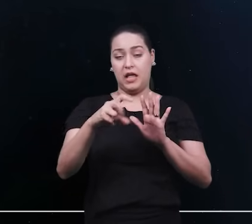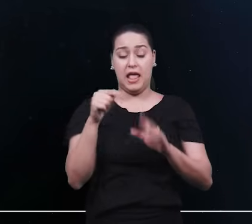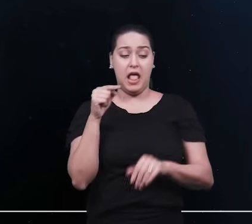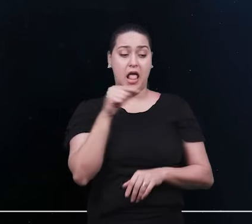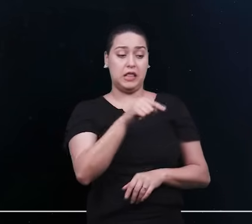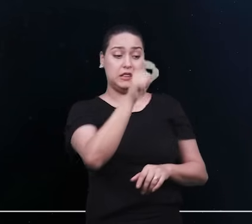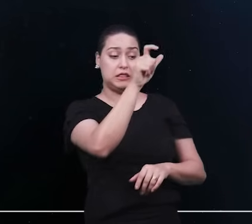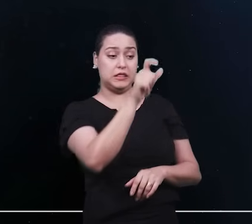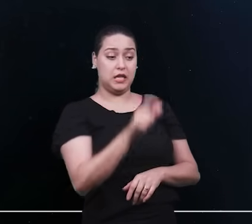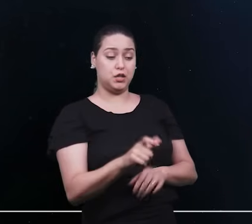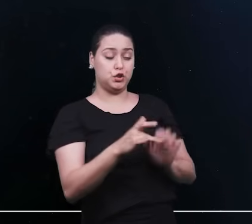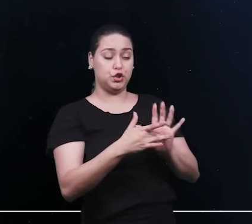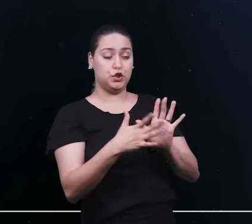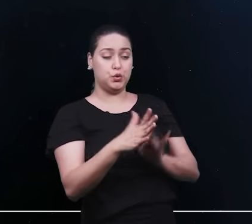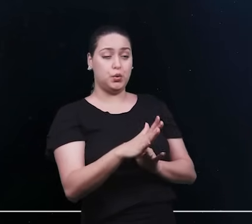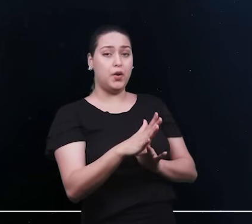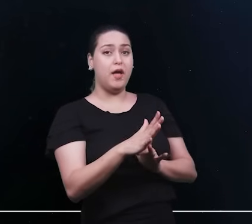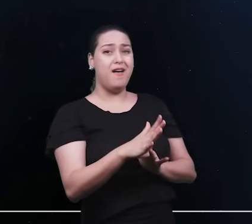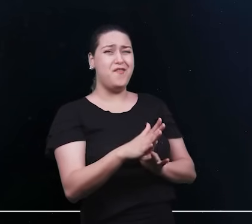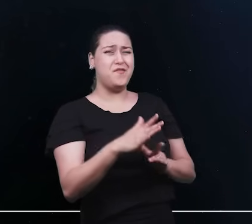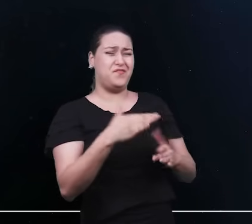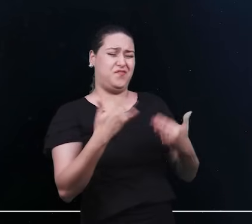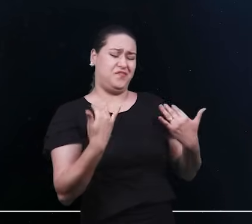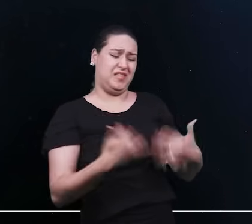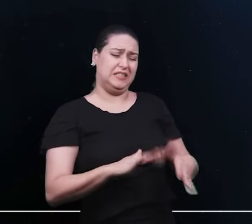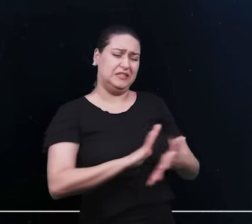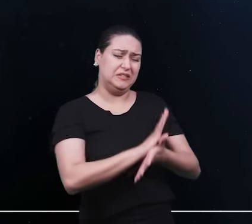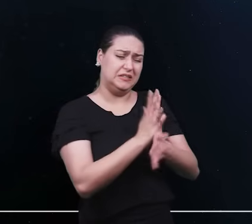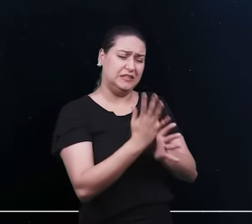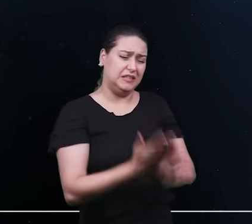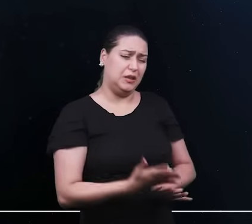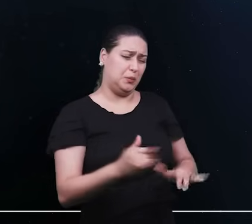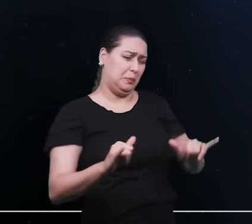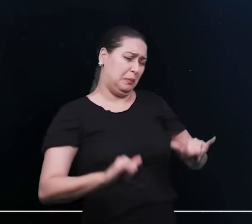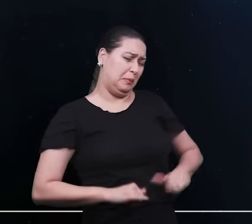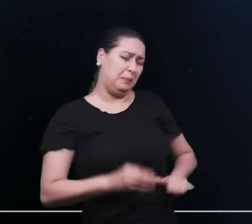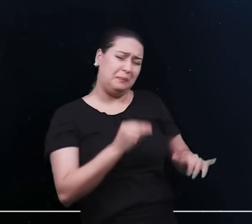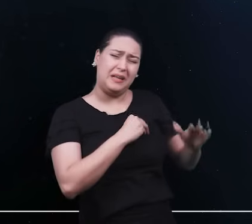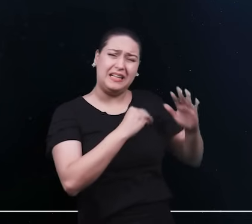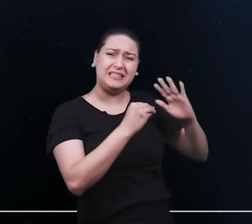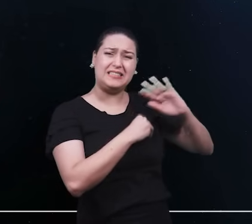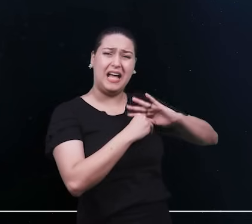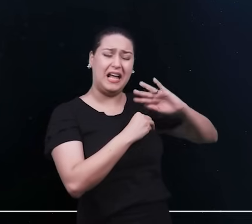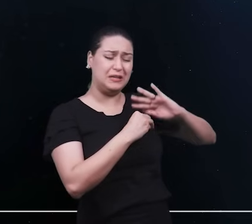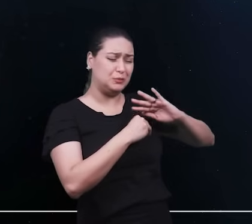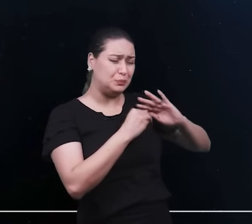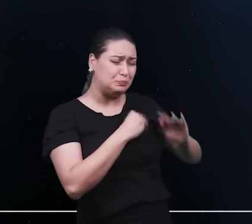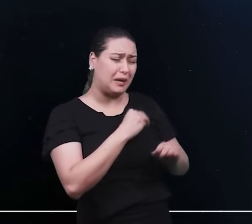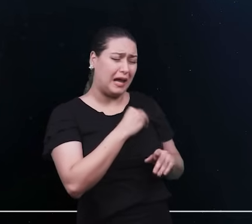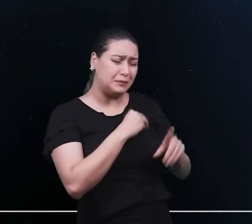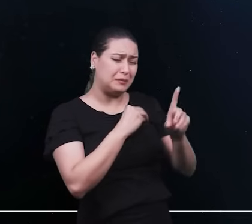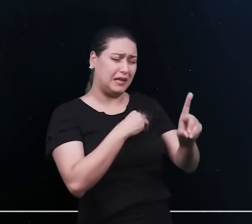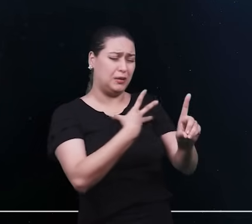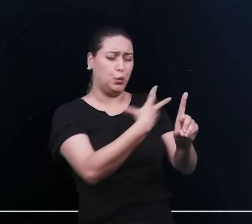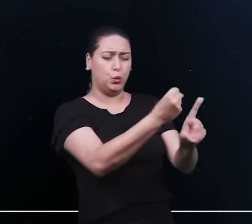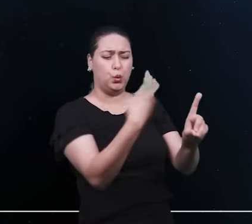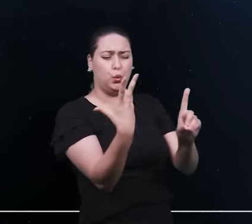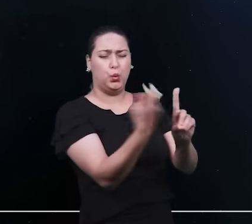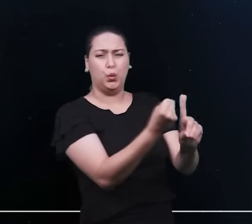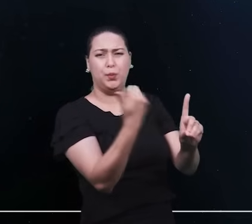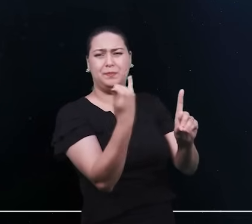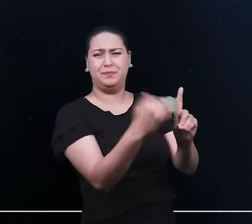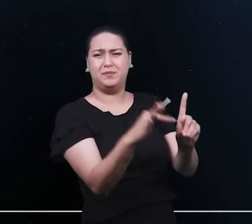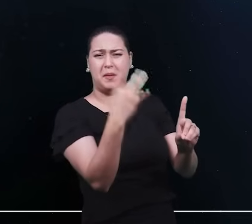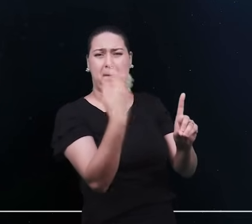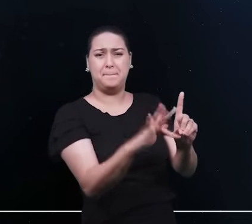ferido pelas nossas transgressões e moído pelas nossas iniquidades. O castigo que nos traz